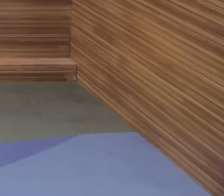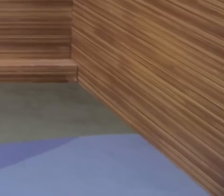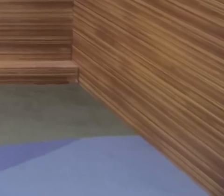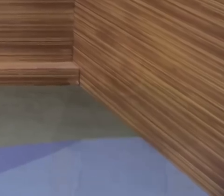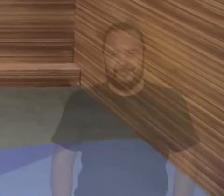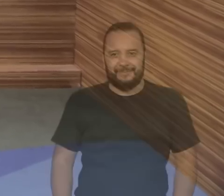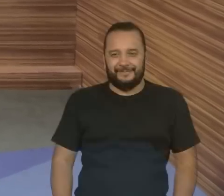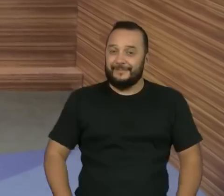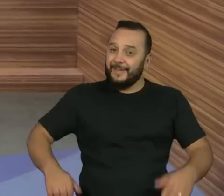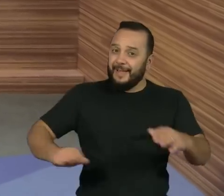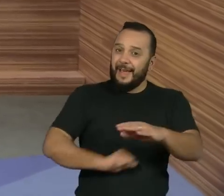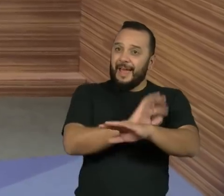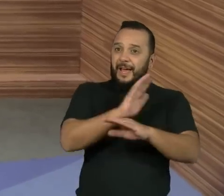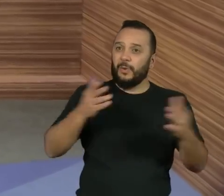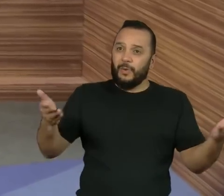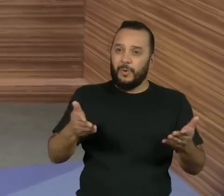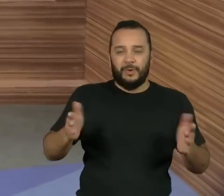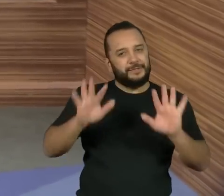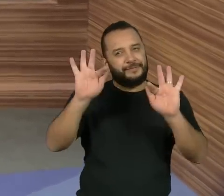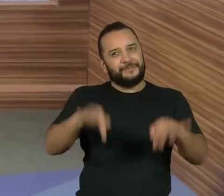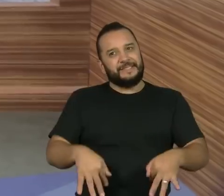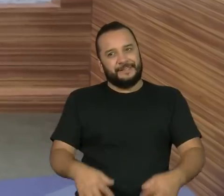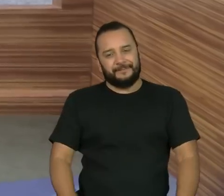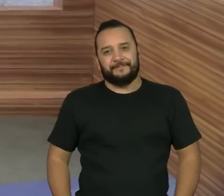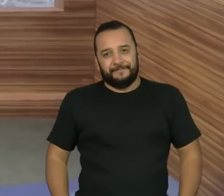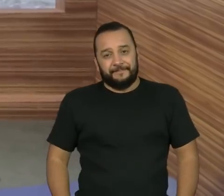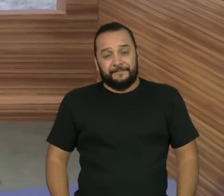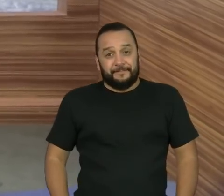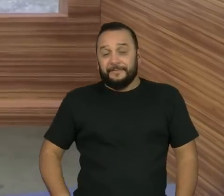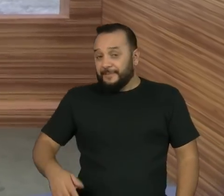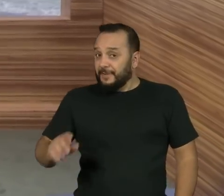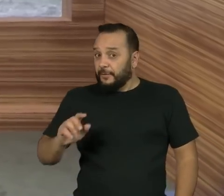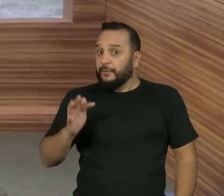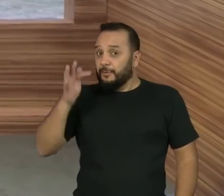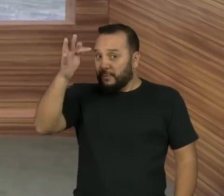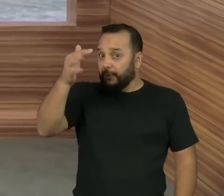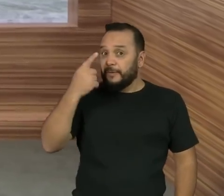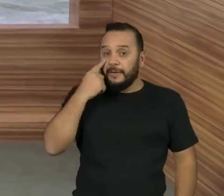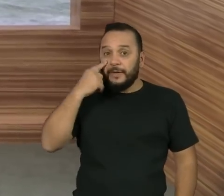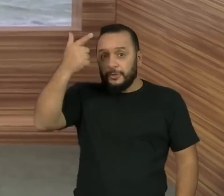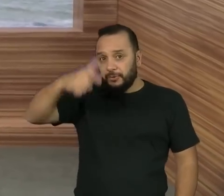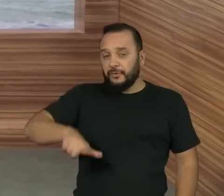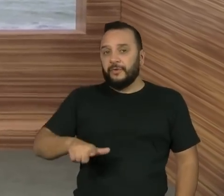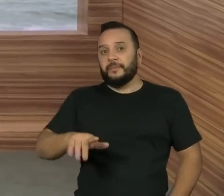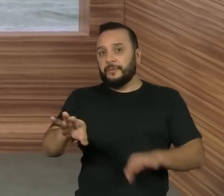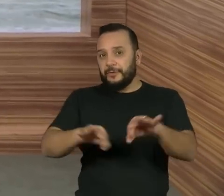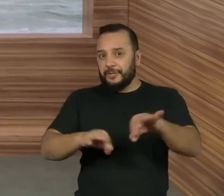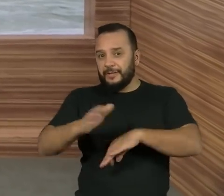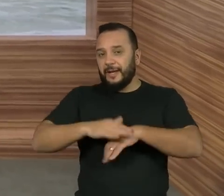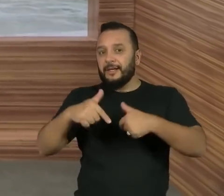O Repórter Eco de hoje termina aqui. No próximo programa tem mais projetos,